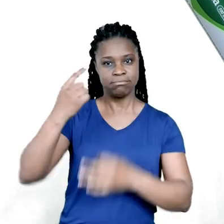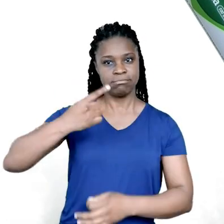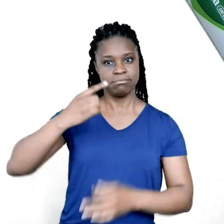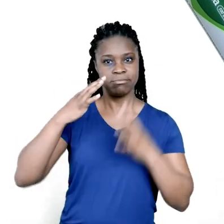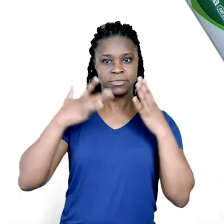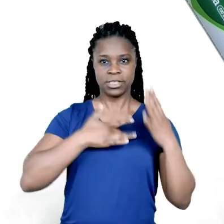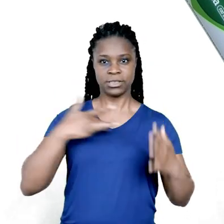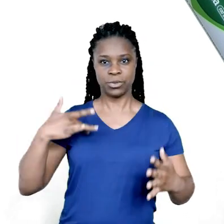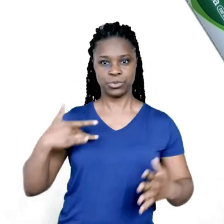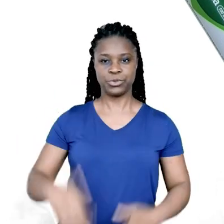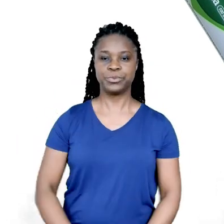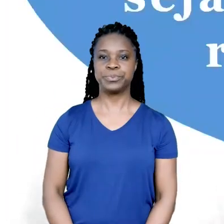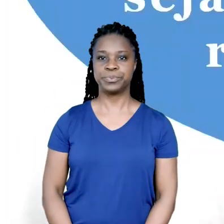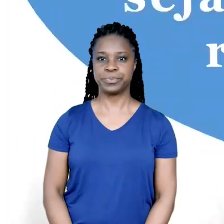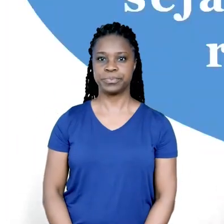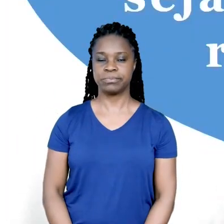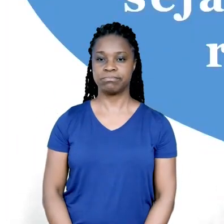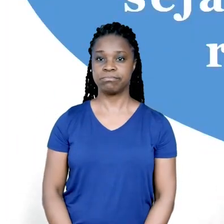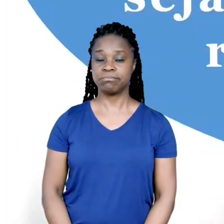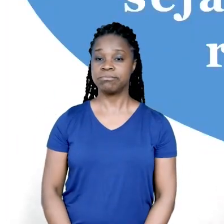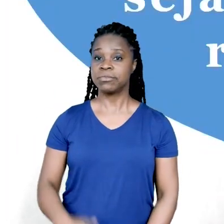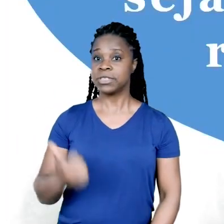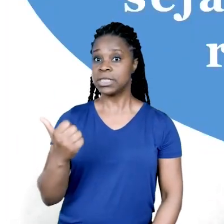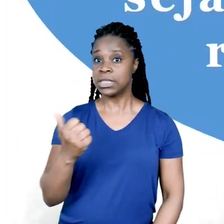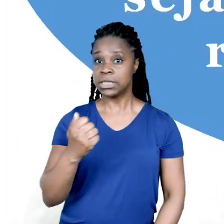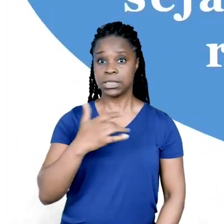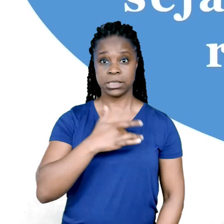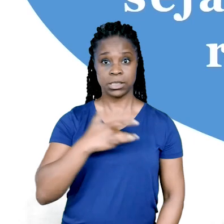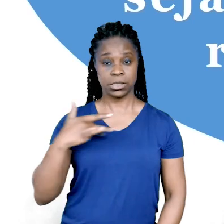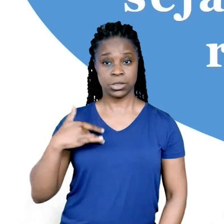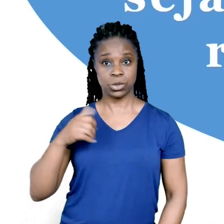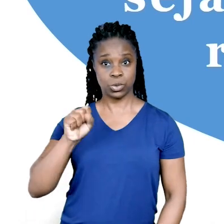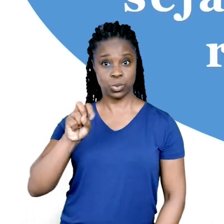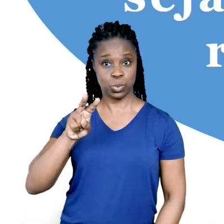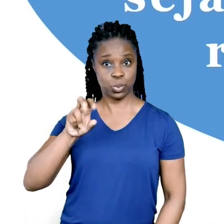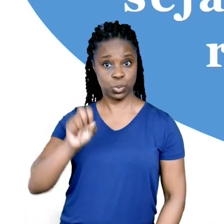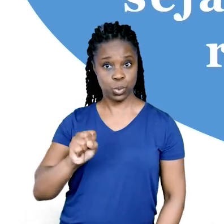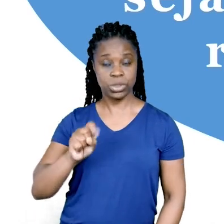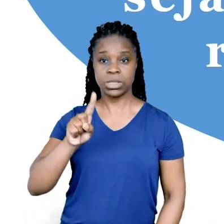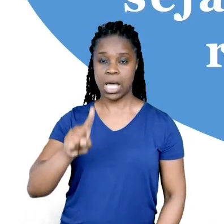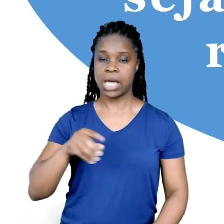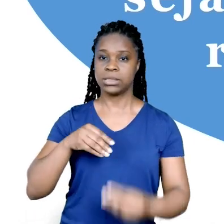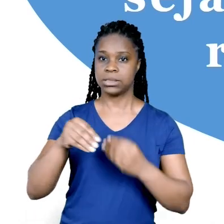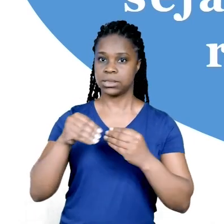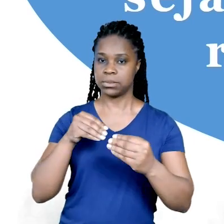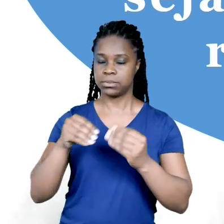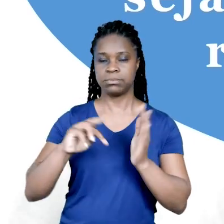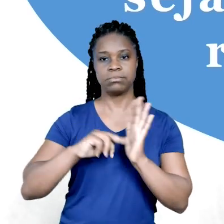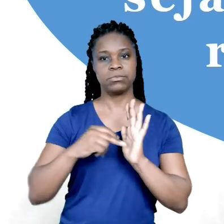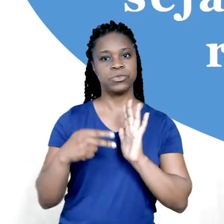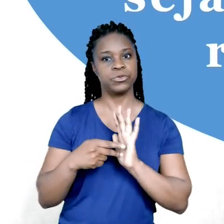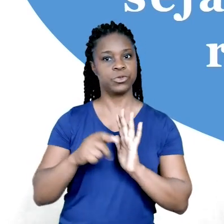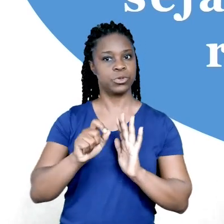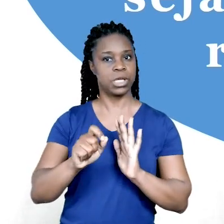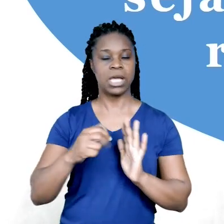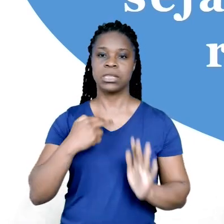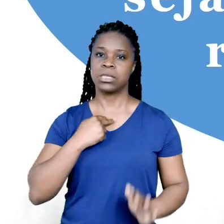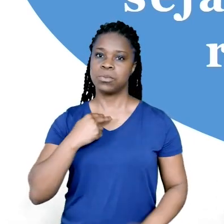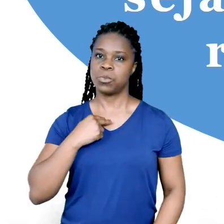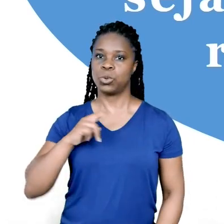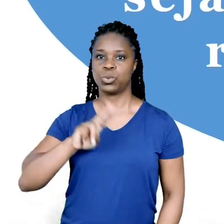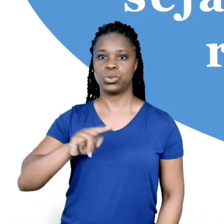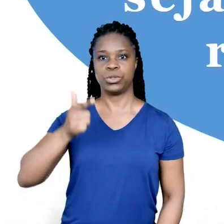Saúde. A caneta de insulina fornecida no SUS é do tipo descartável, ou seja, não é